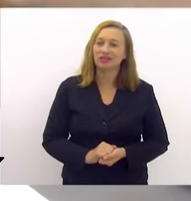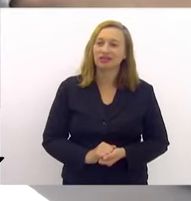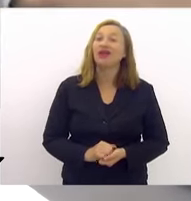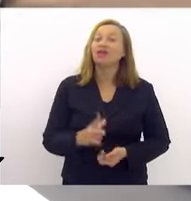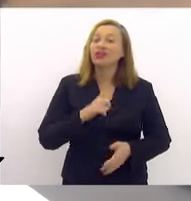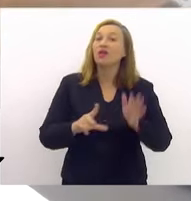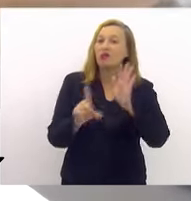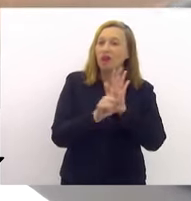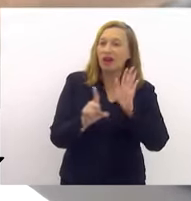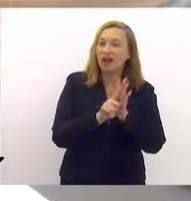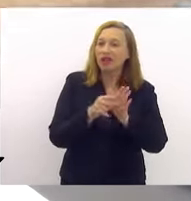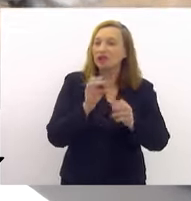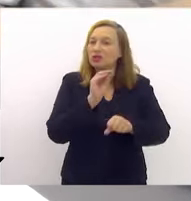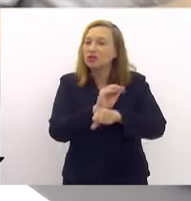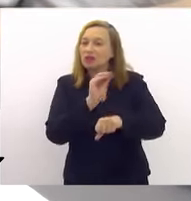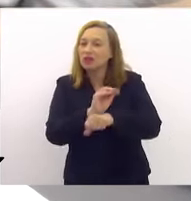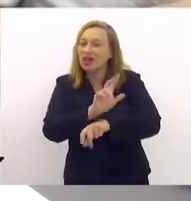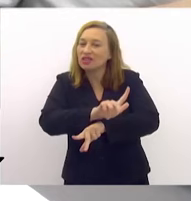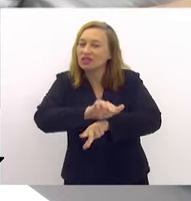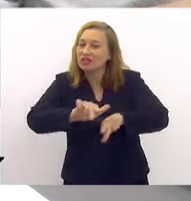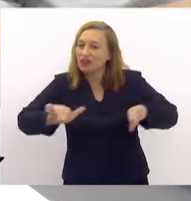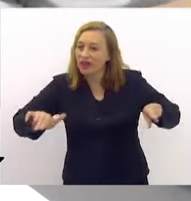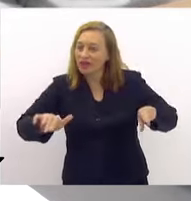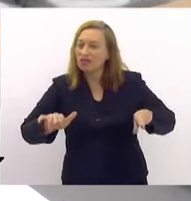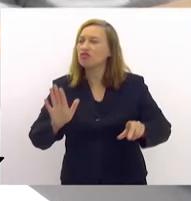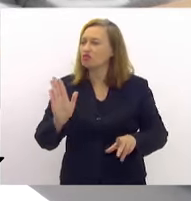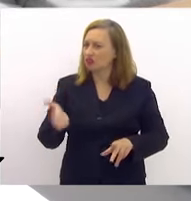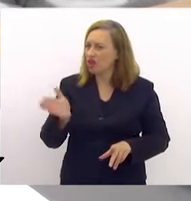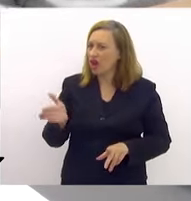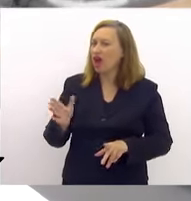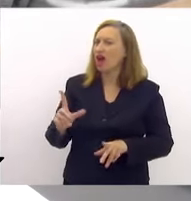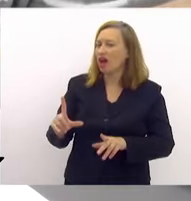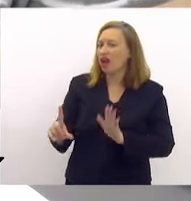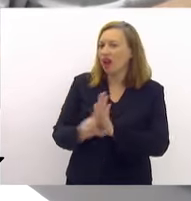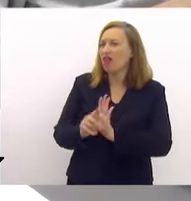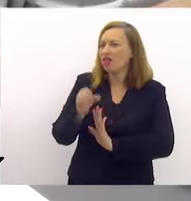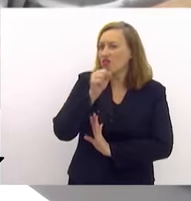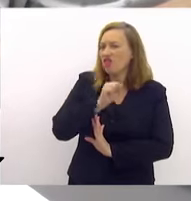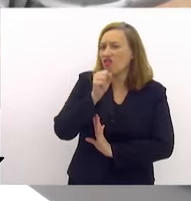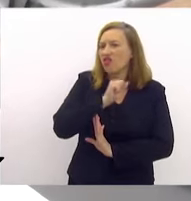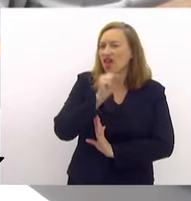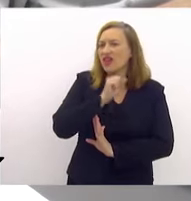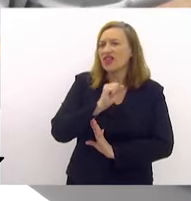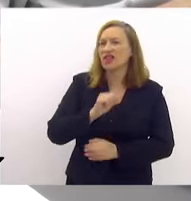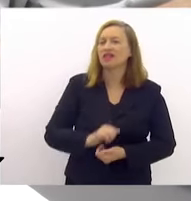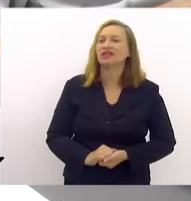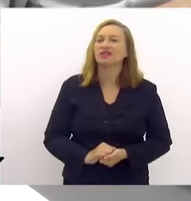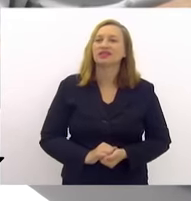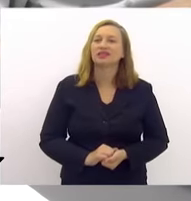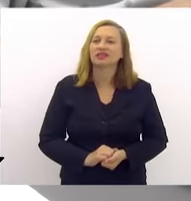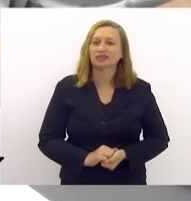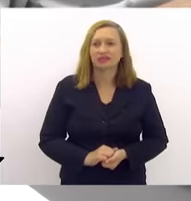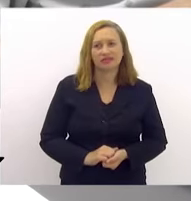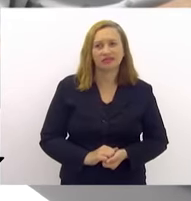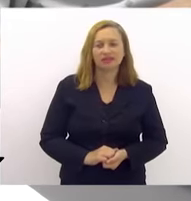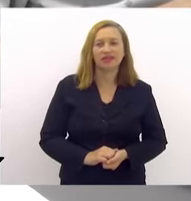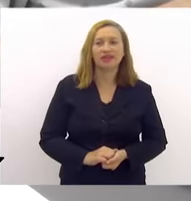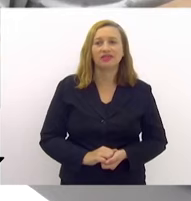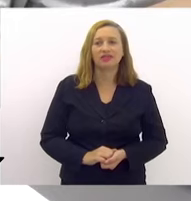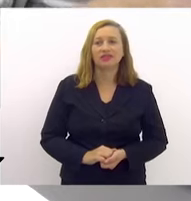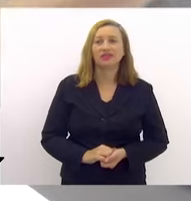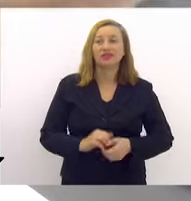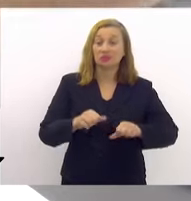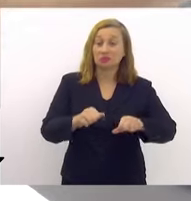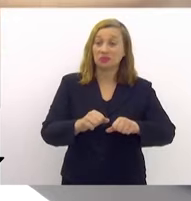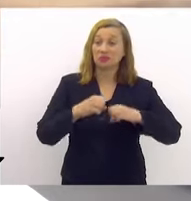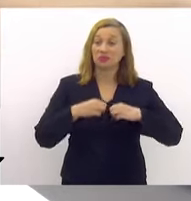sobre cuidados paliativos, que, aliás, a gente fez, lei já antiga, 4 anos, a gente fez recentemente uma audiência